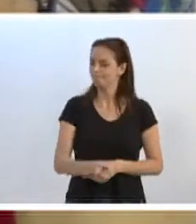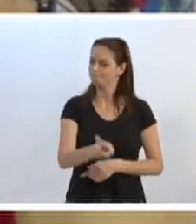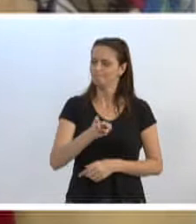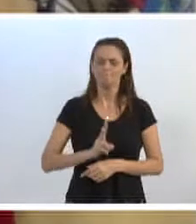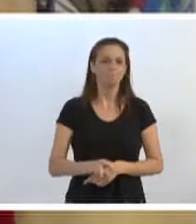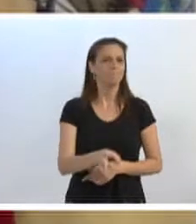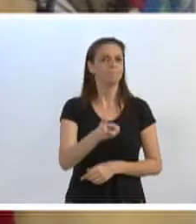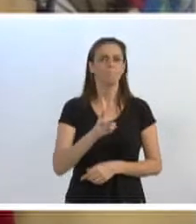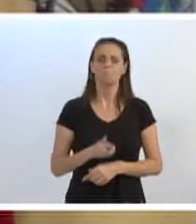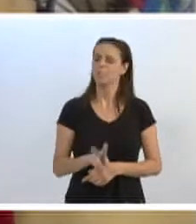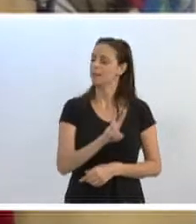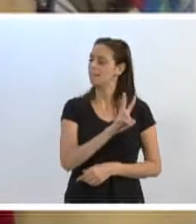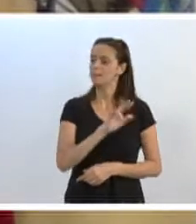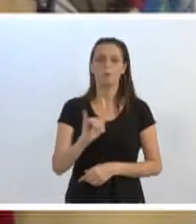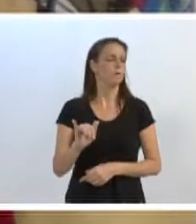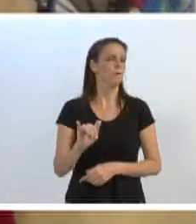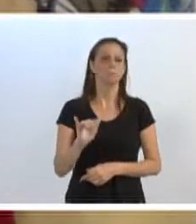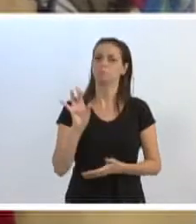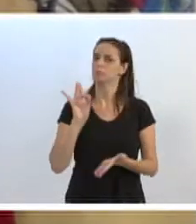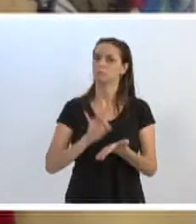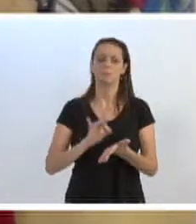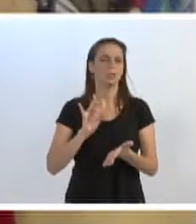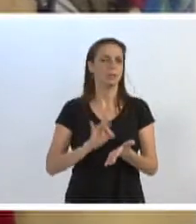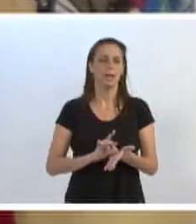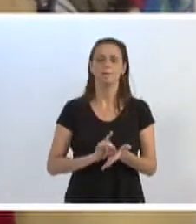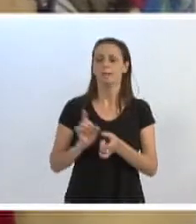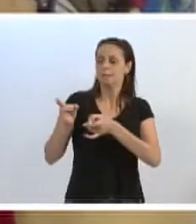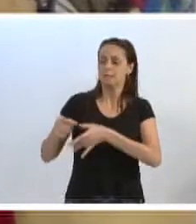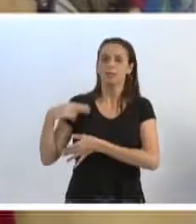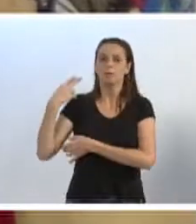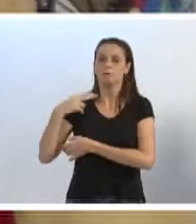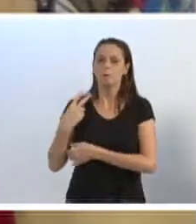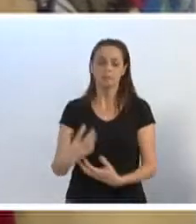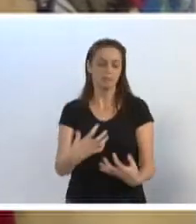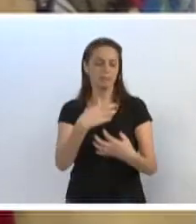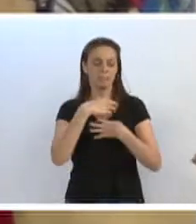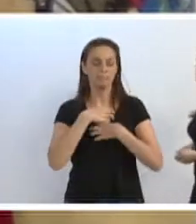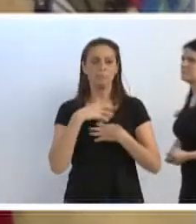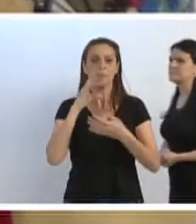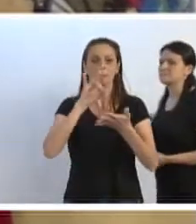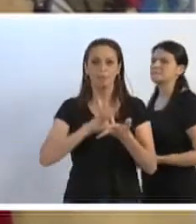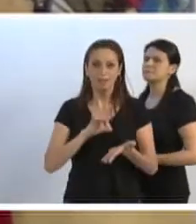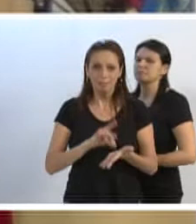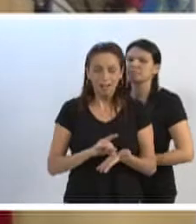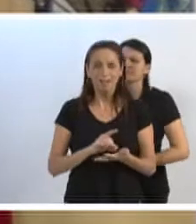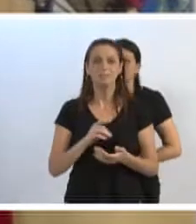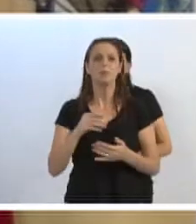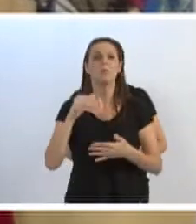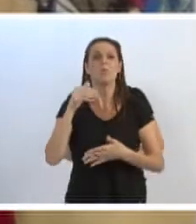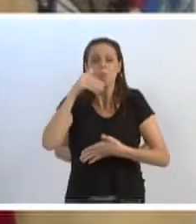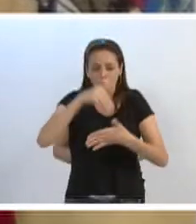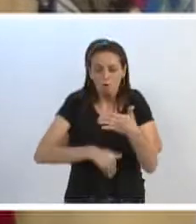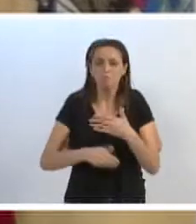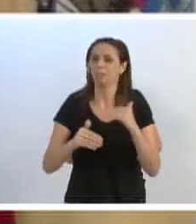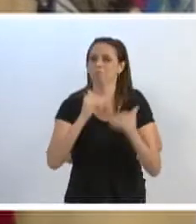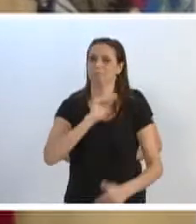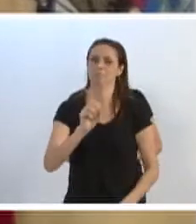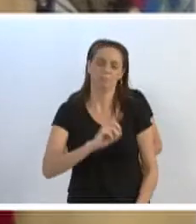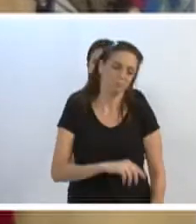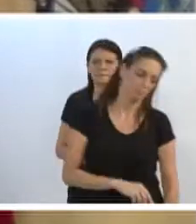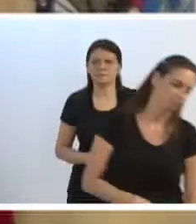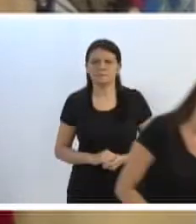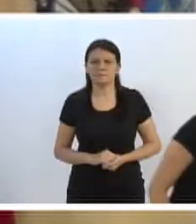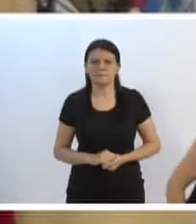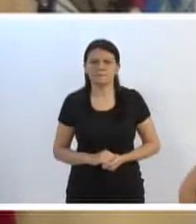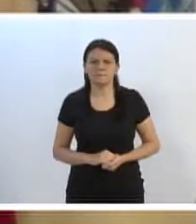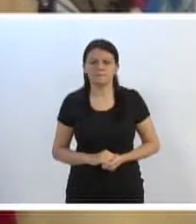sempre, e não vou sair daqui dessa vida pública com este peso de ter feito um voto do qual eu não concordo. Então, já antecipo a minha posição, sei dos efeitos